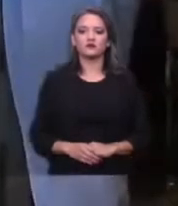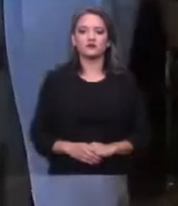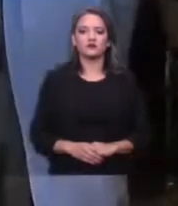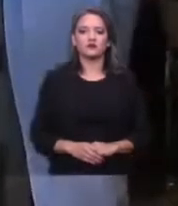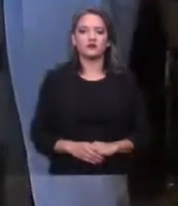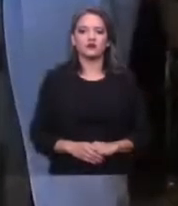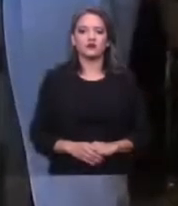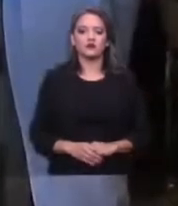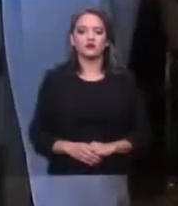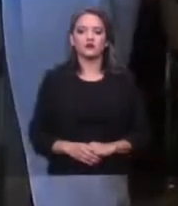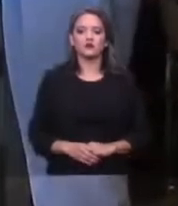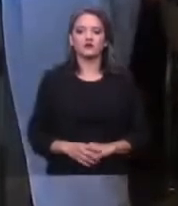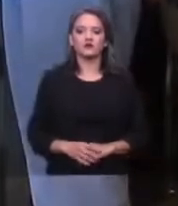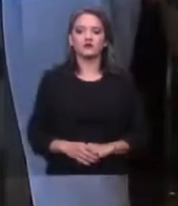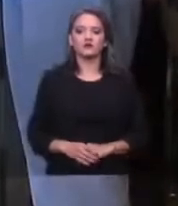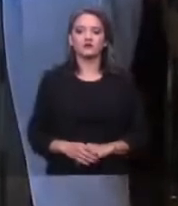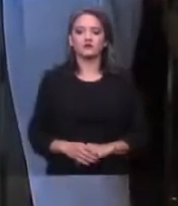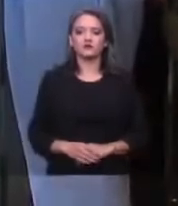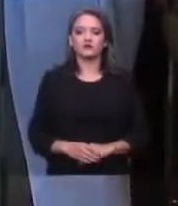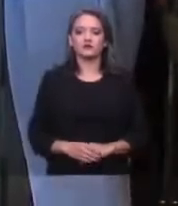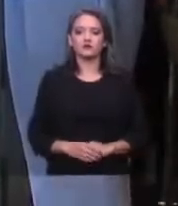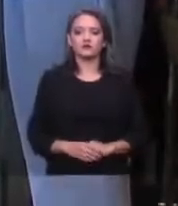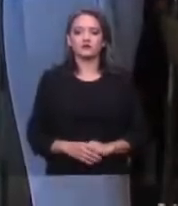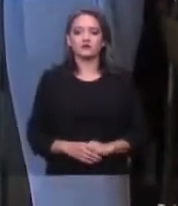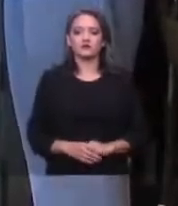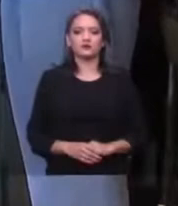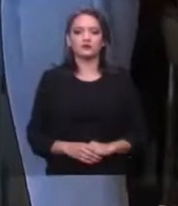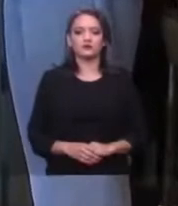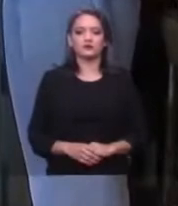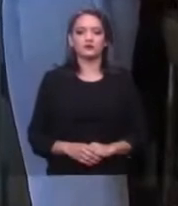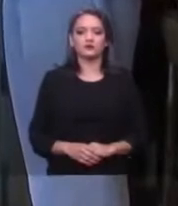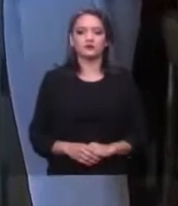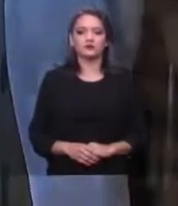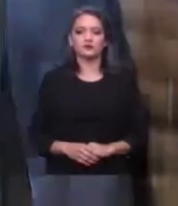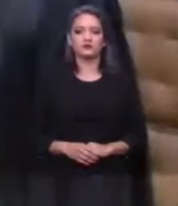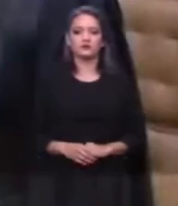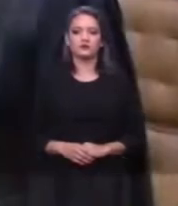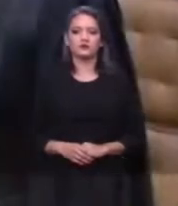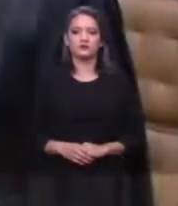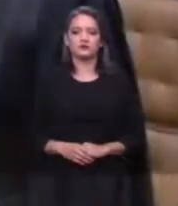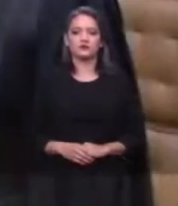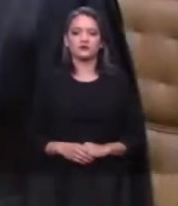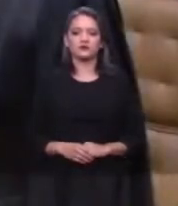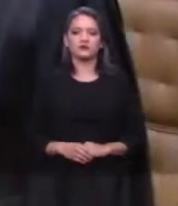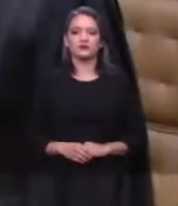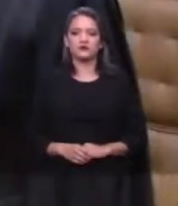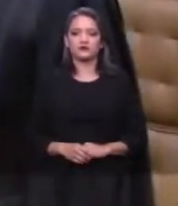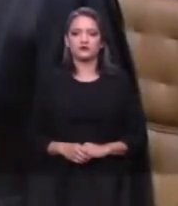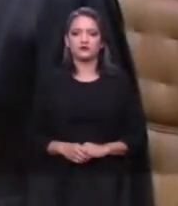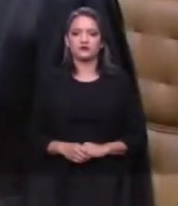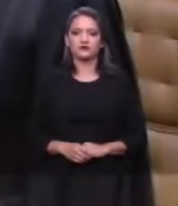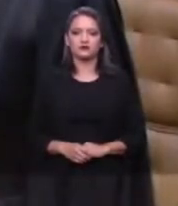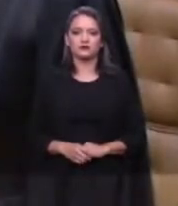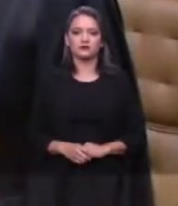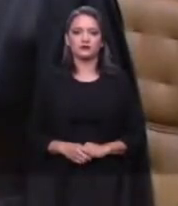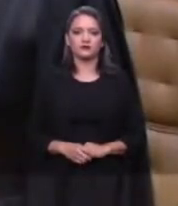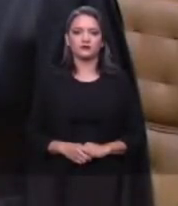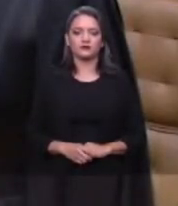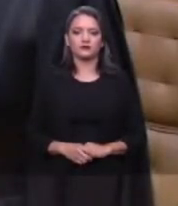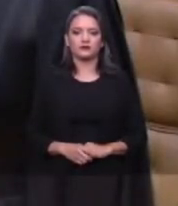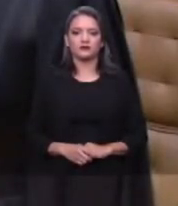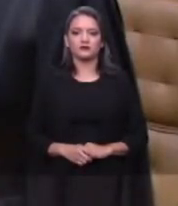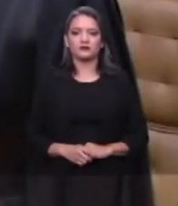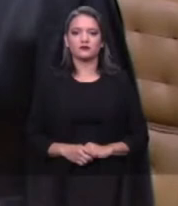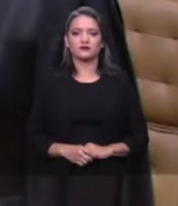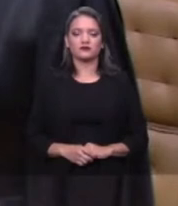Pois é então começa agora a execução do Hino Nacional Brasileiro E aí tá sendo executado aqui por oficiais as forças armadas